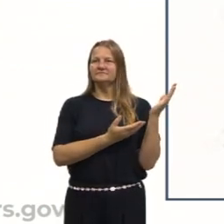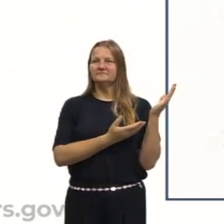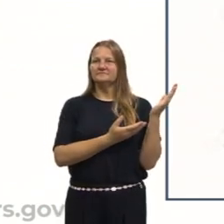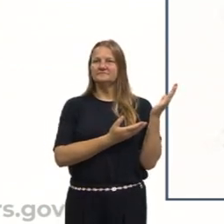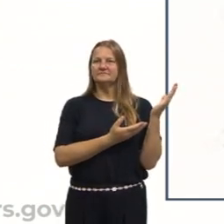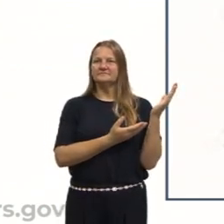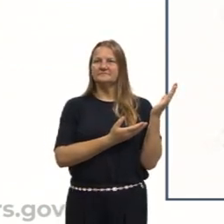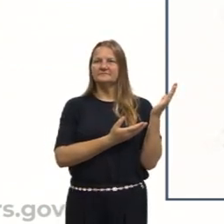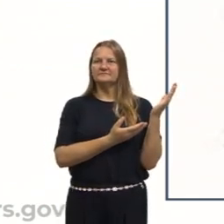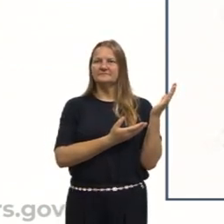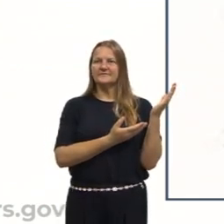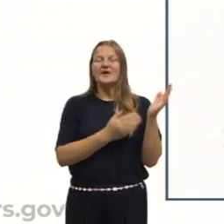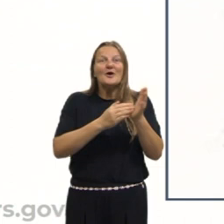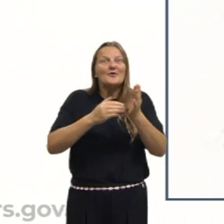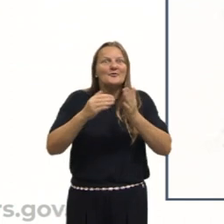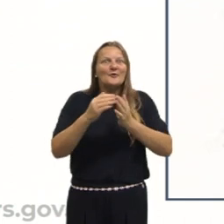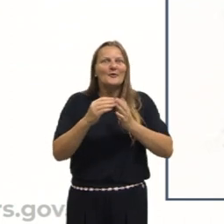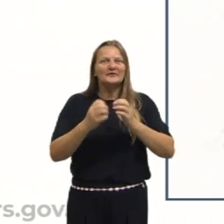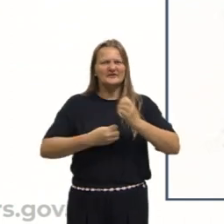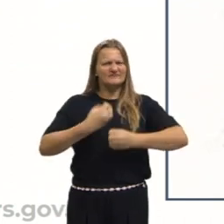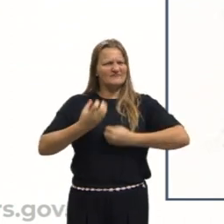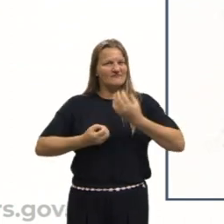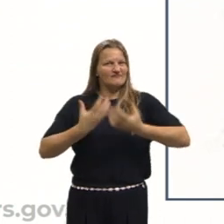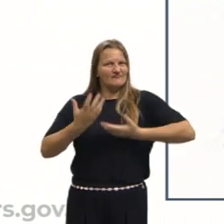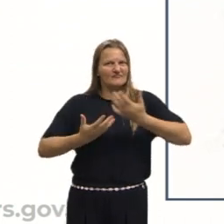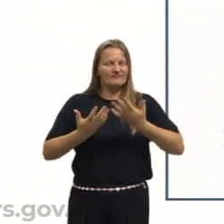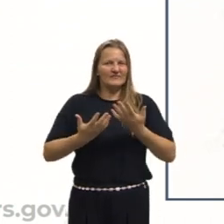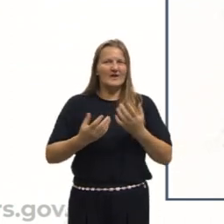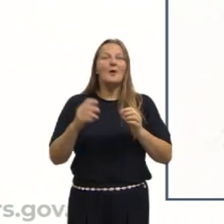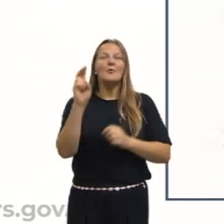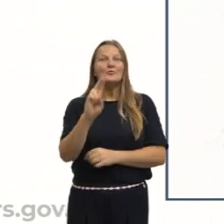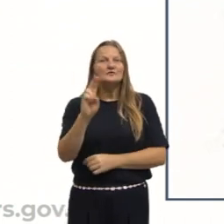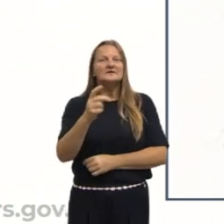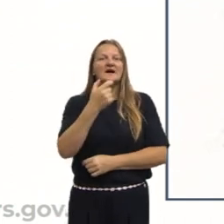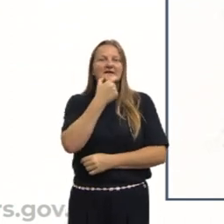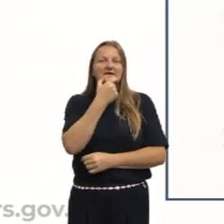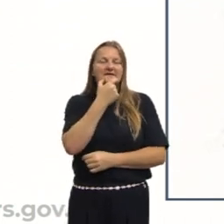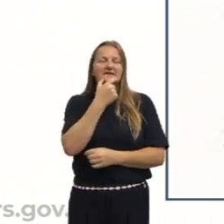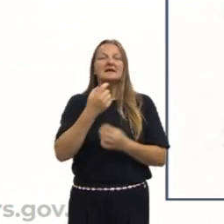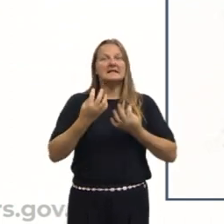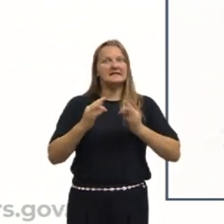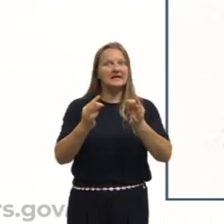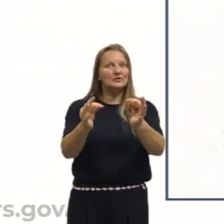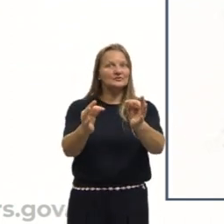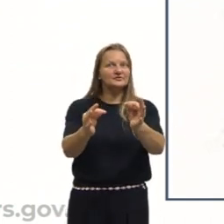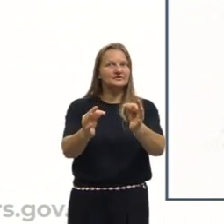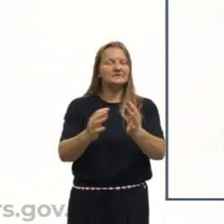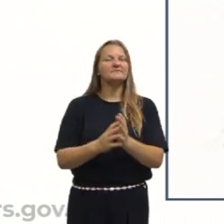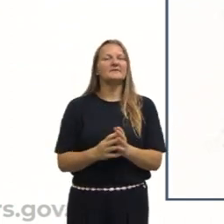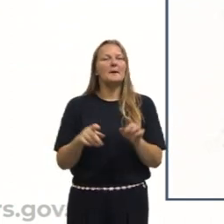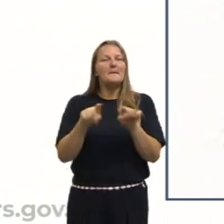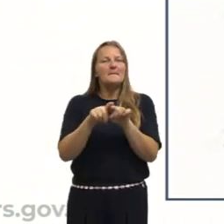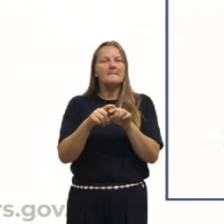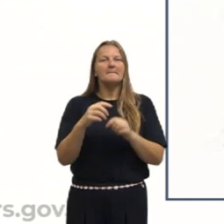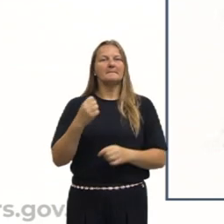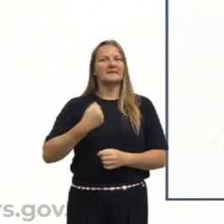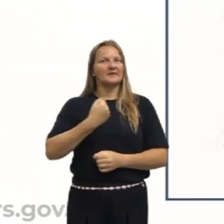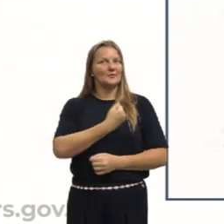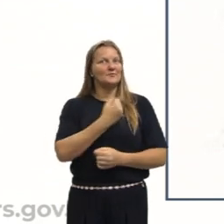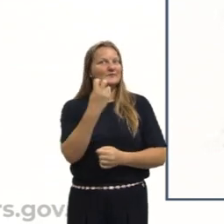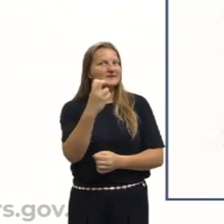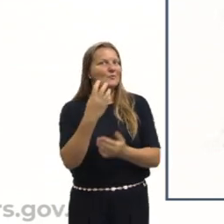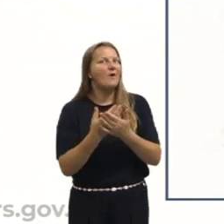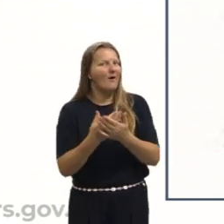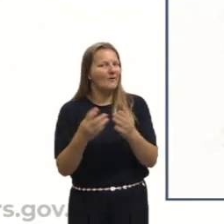então todas essas expressões são expressões usadas na área de tecnologia Aula 5 de novo